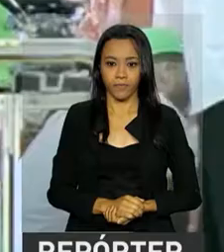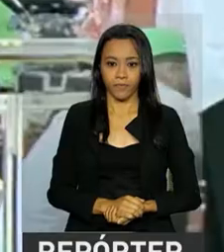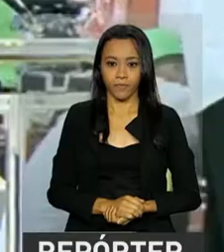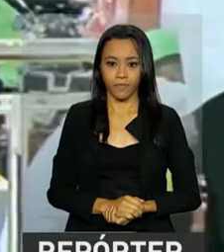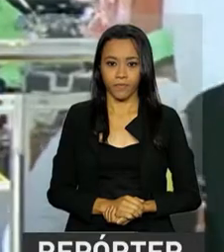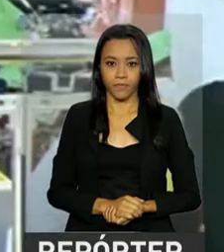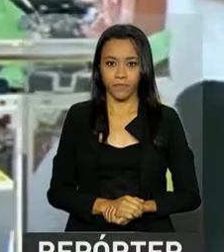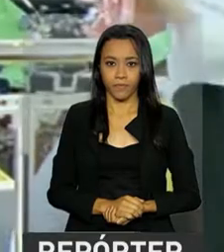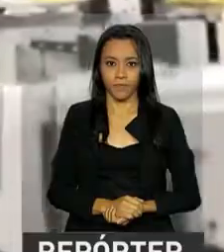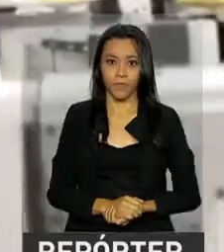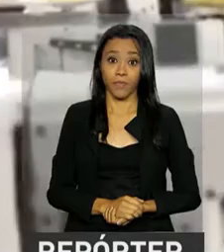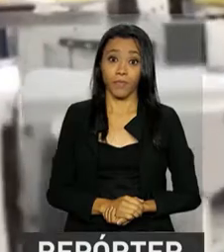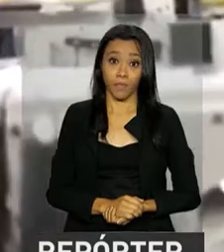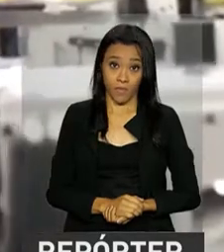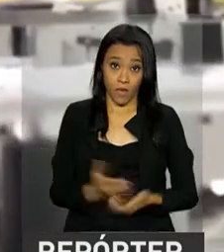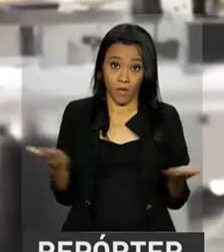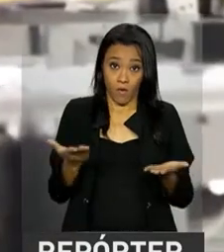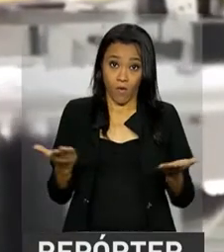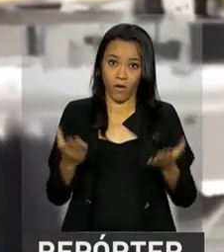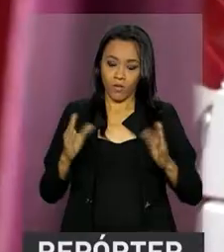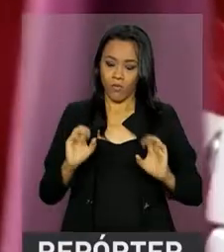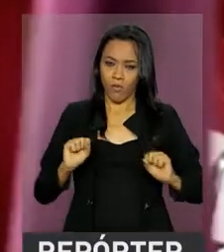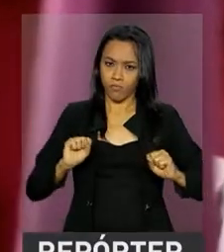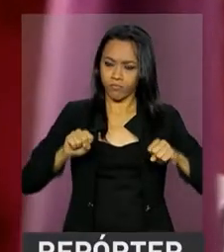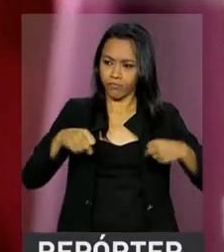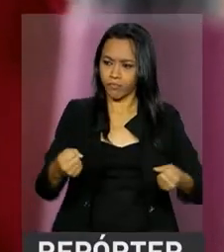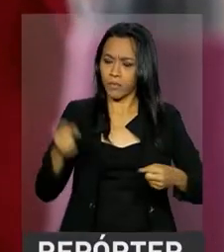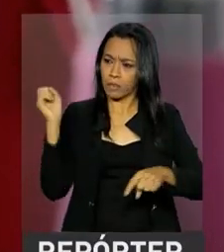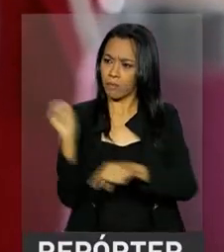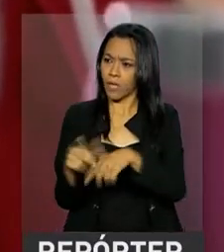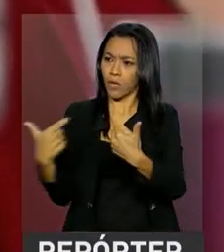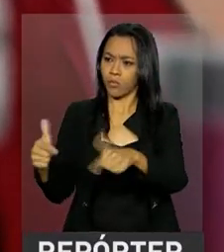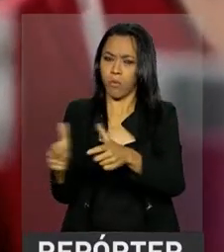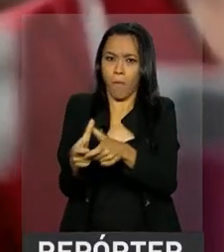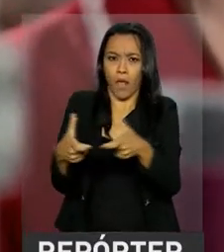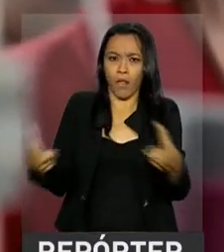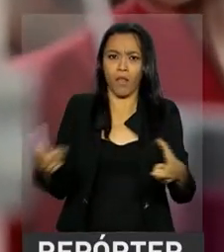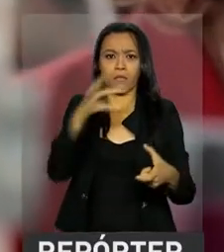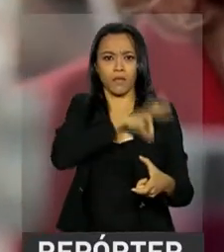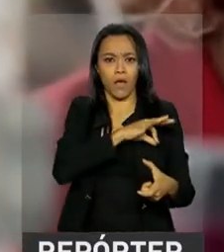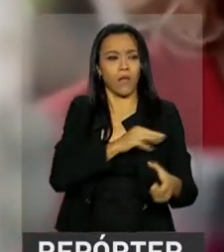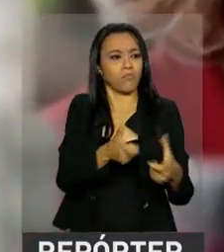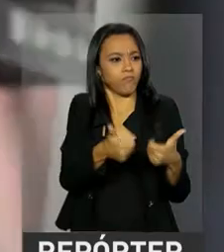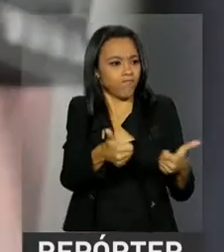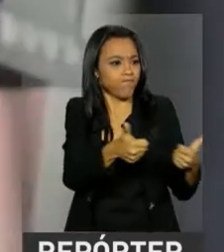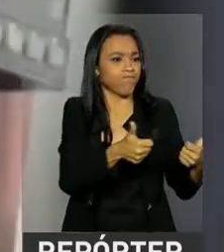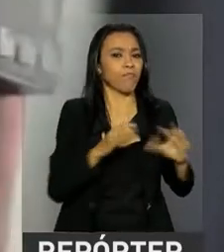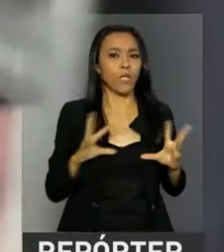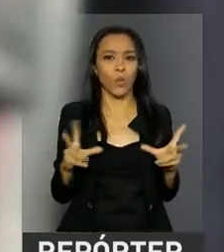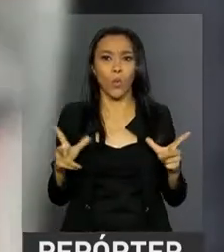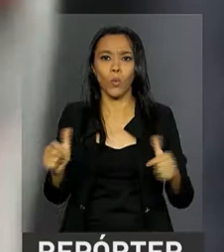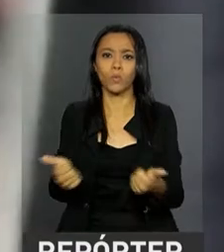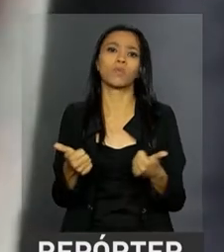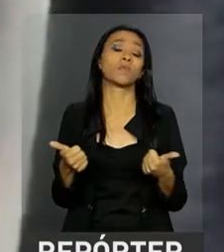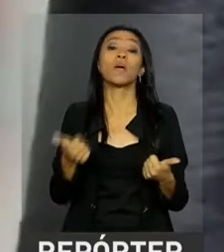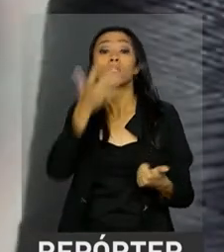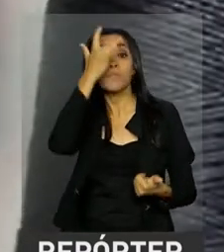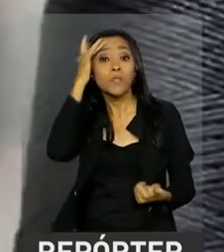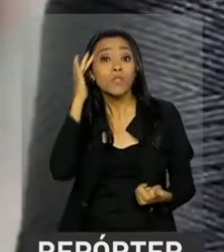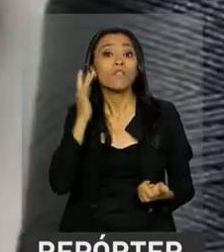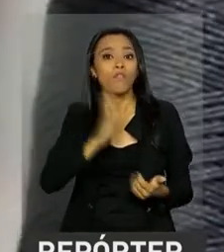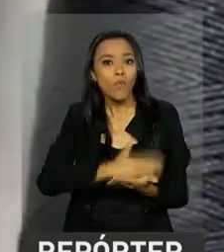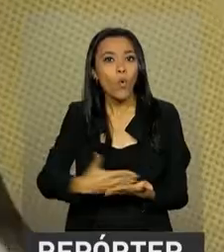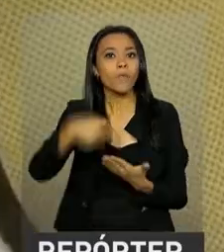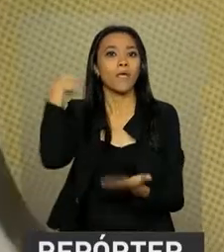o antonov um crescimento na geração de emprego e renda e novos resultados a todos pessoas passarão a pagar mais